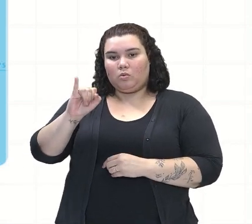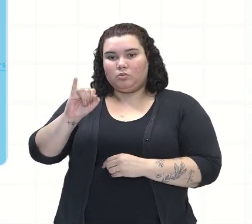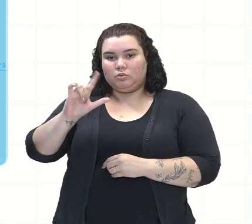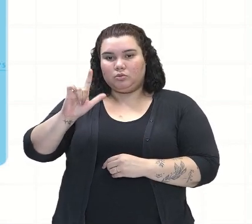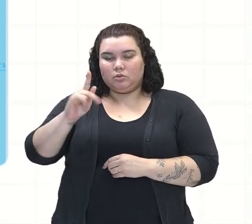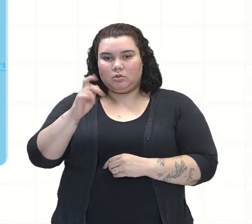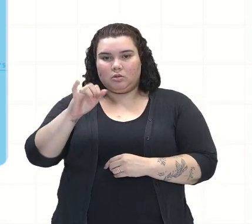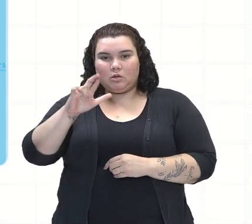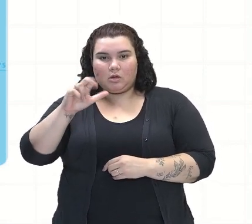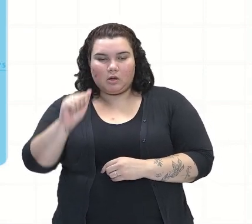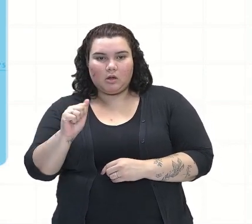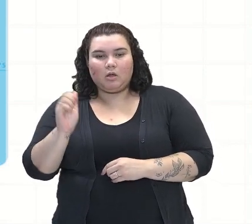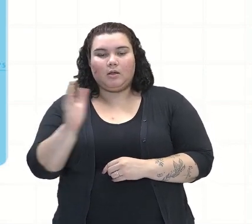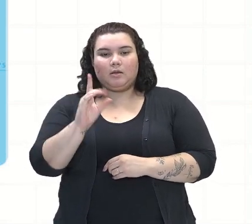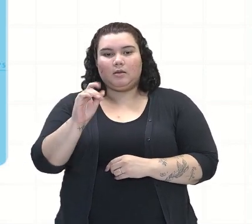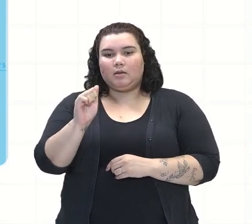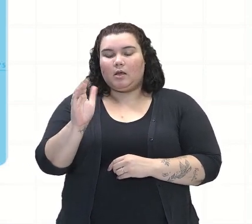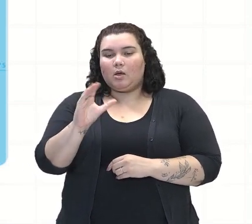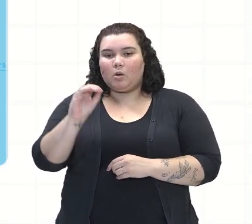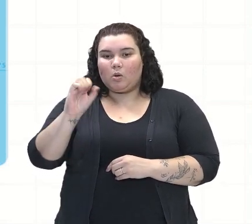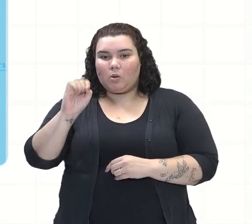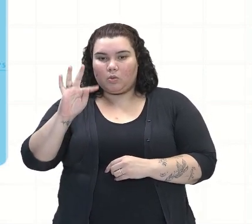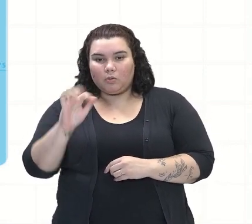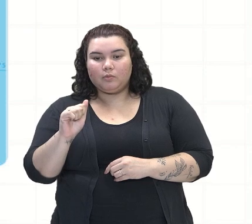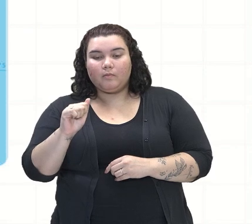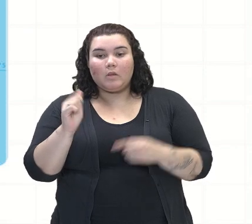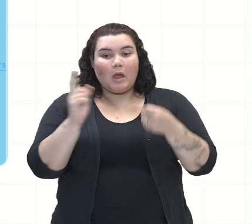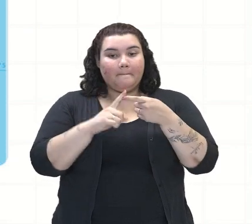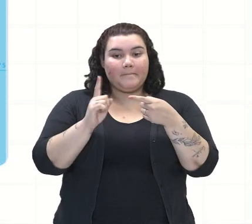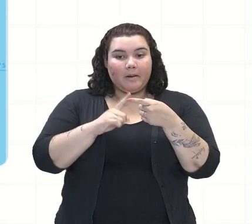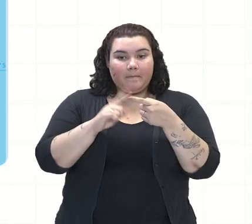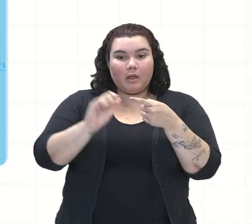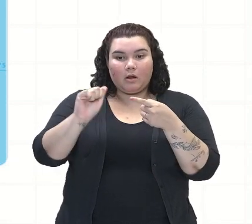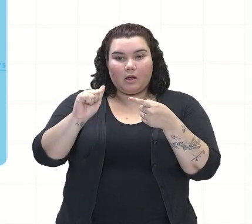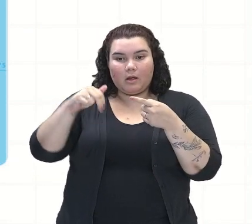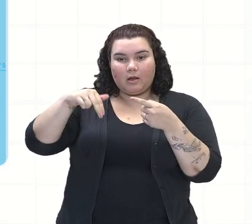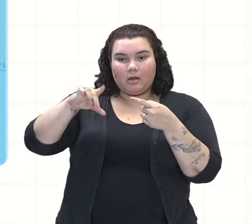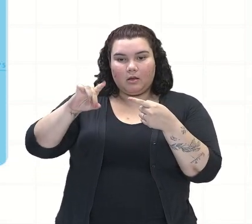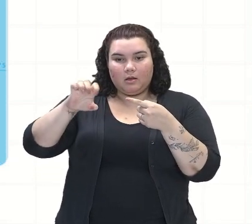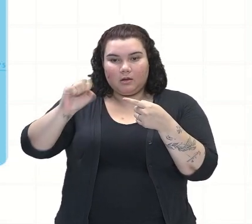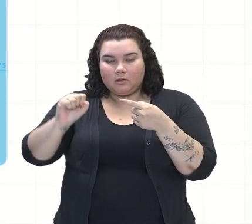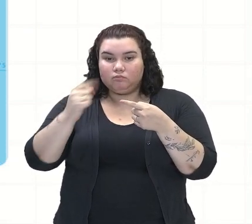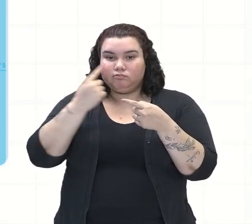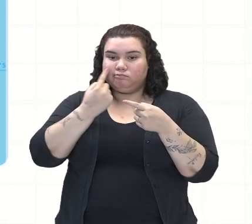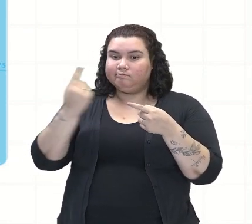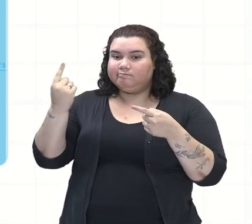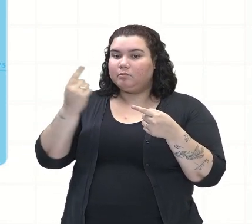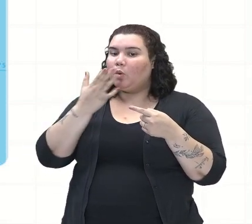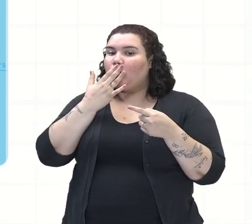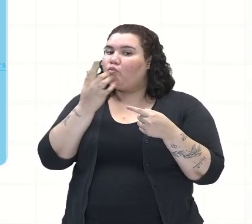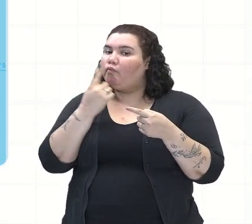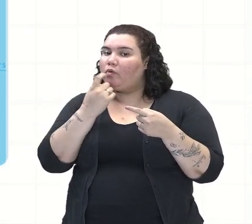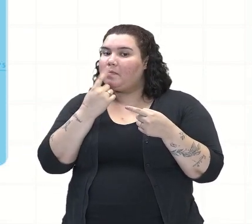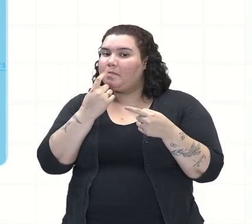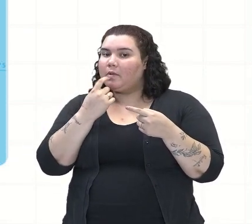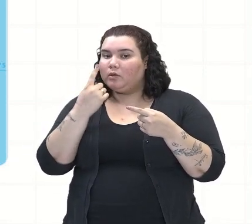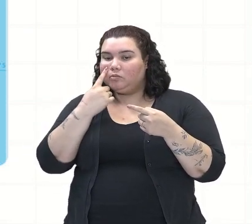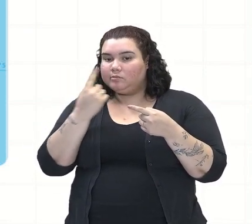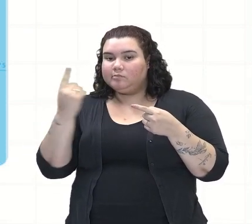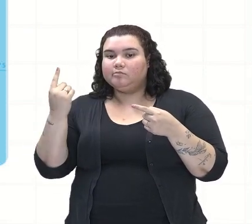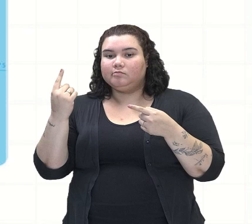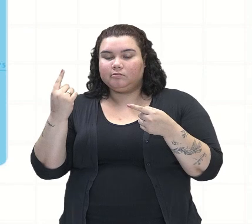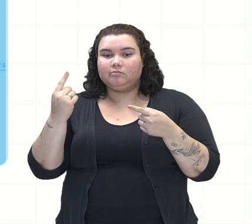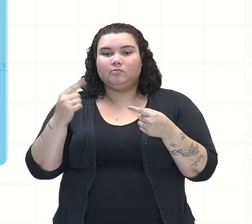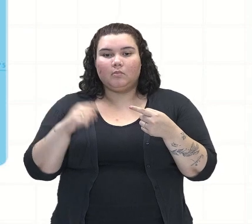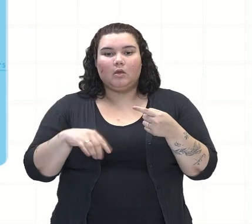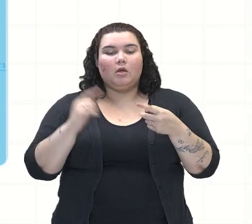está de amarelo, né? Eu estou circulando aqui em vermelho. E ainda tem a Cordilheira da Costa, que é essa parte que fica colada aqui no